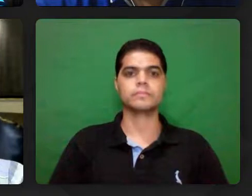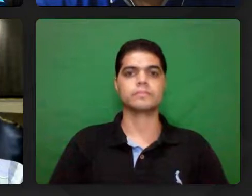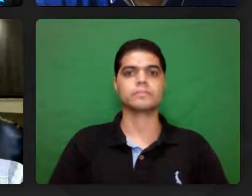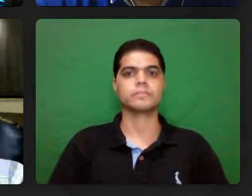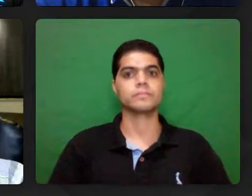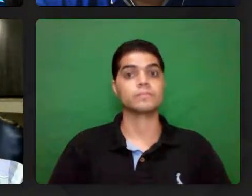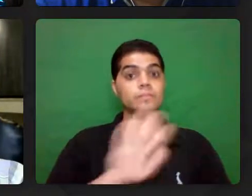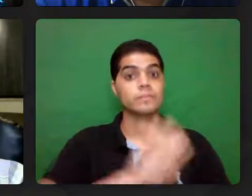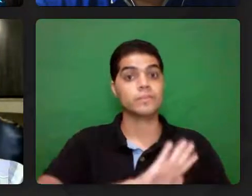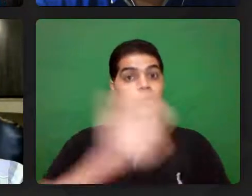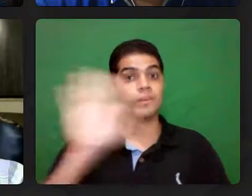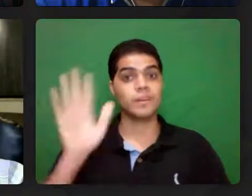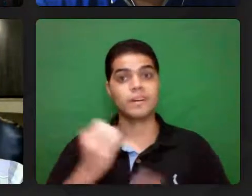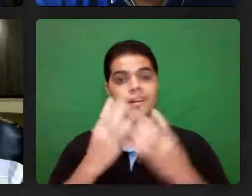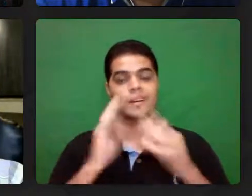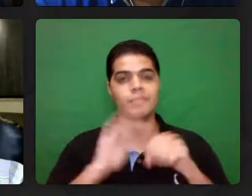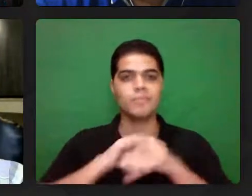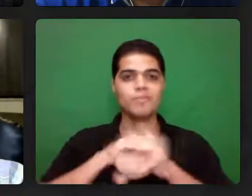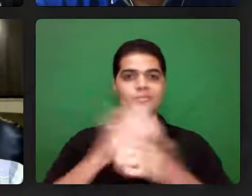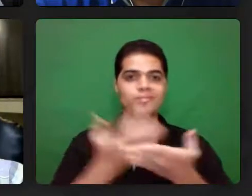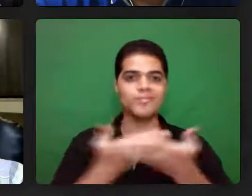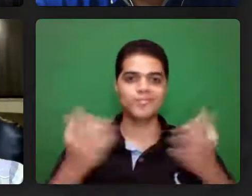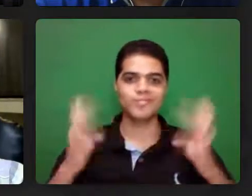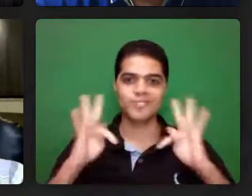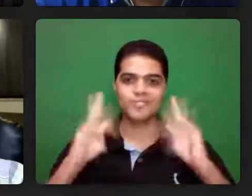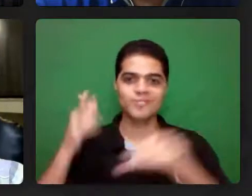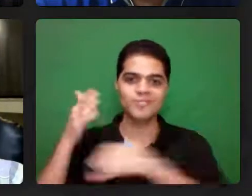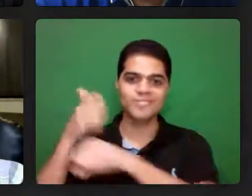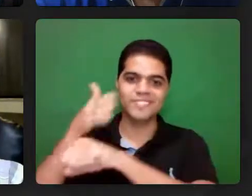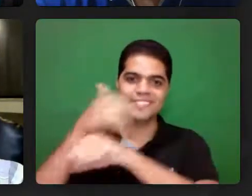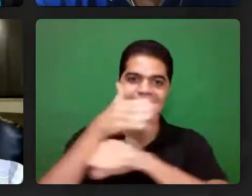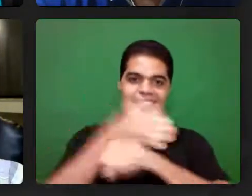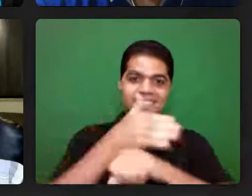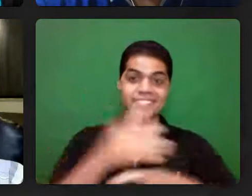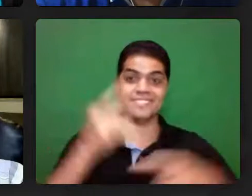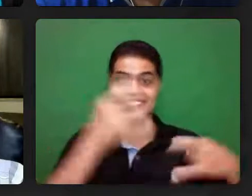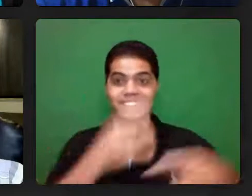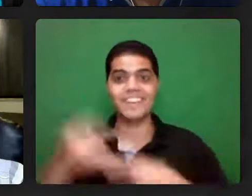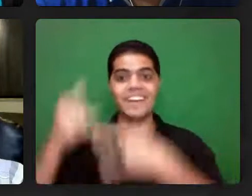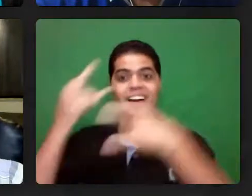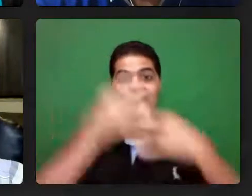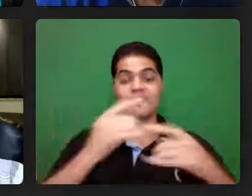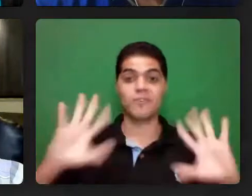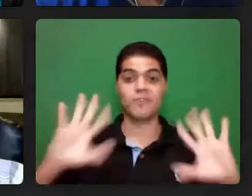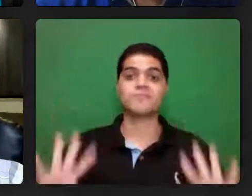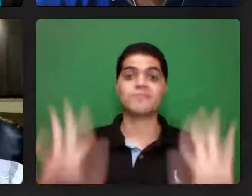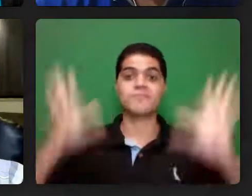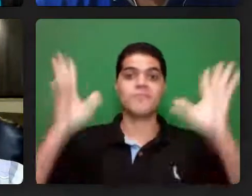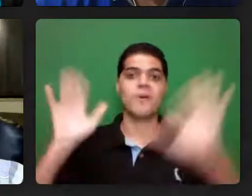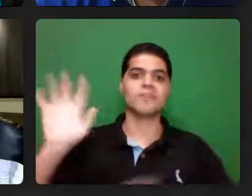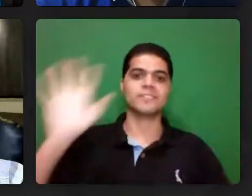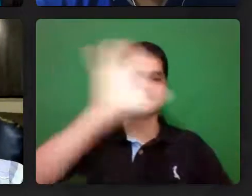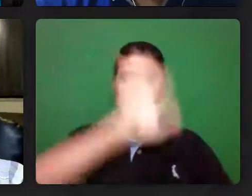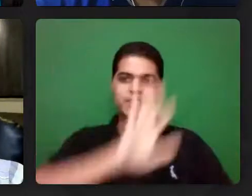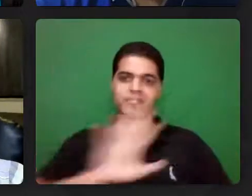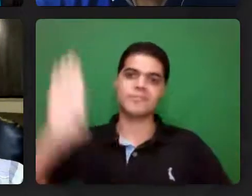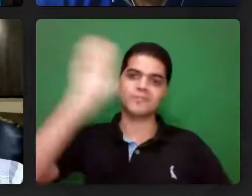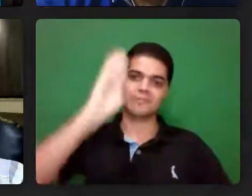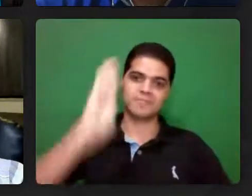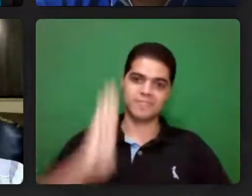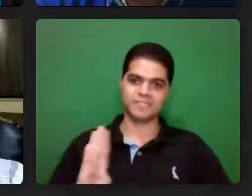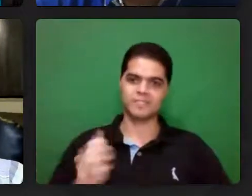Olá, pessoal, muito boa noite, todo mundo que está entrando aí na live de Tira Dúvidas da Maratona Territórios do Brasil. Sejam todos